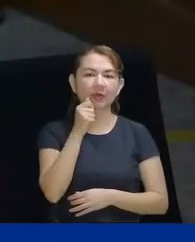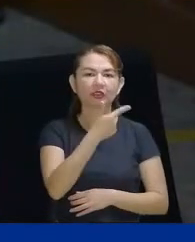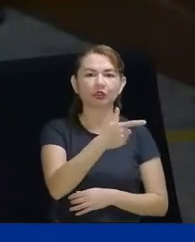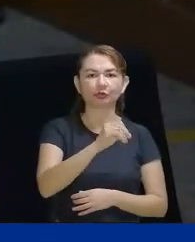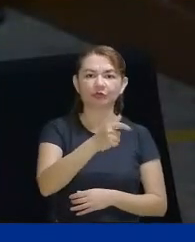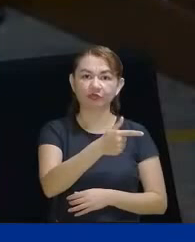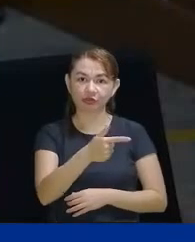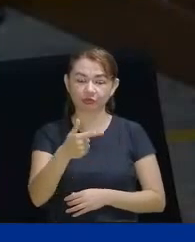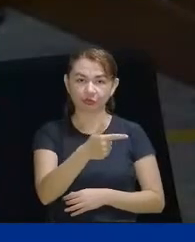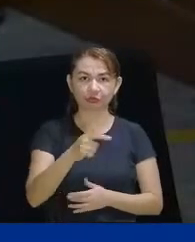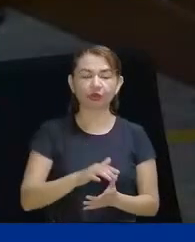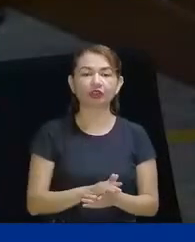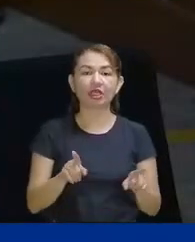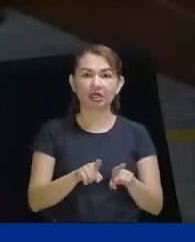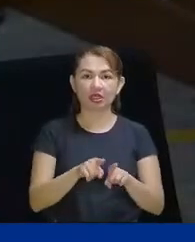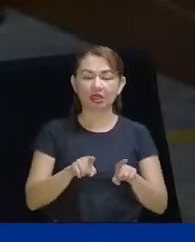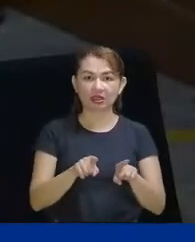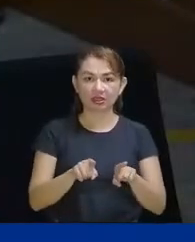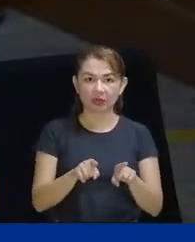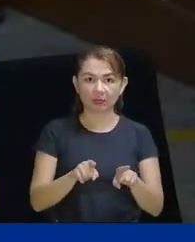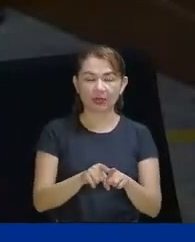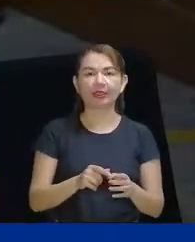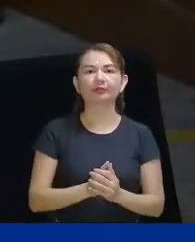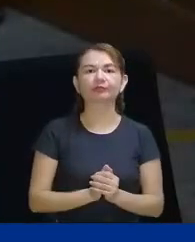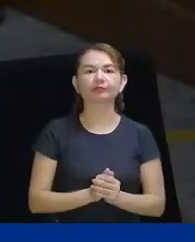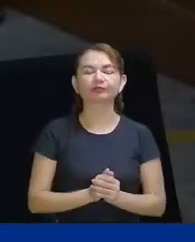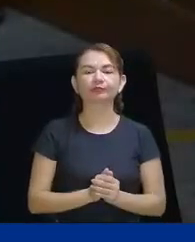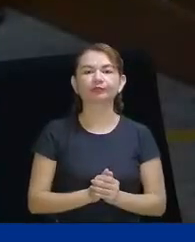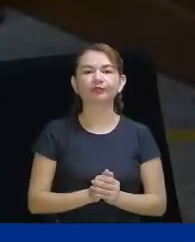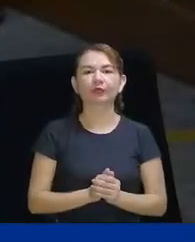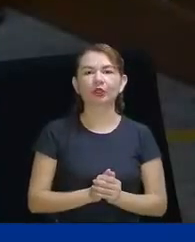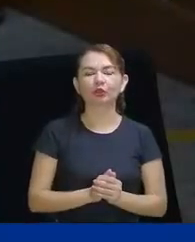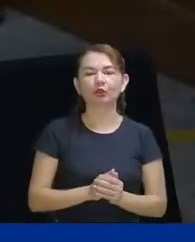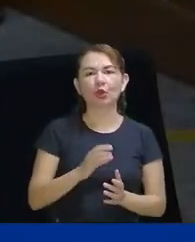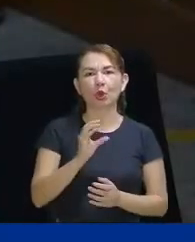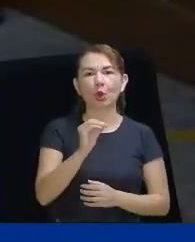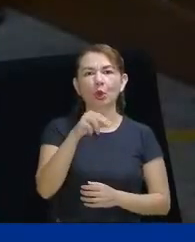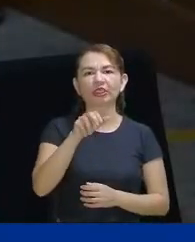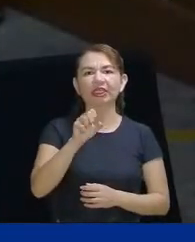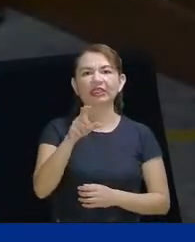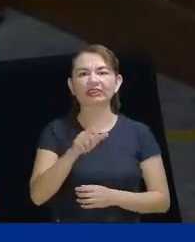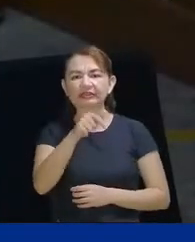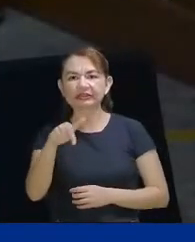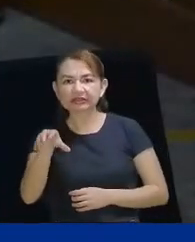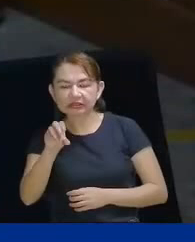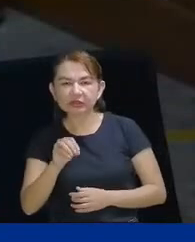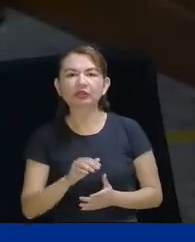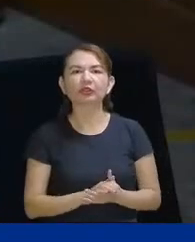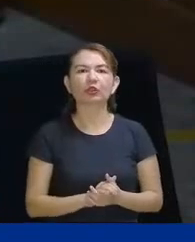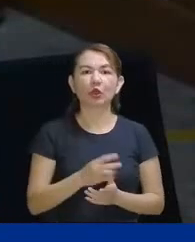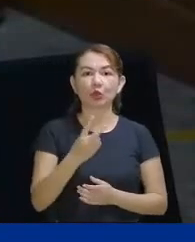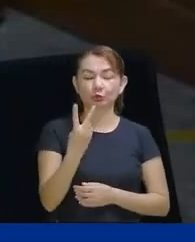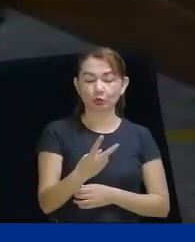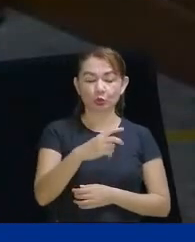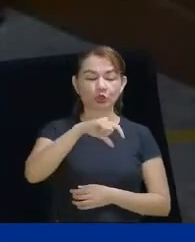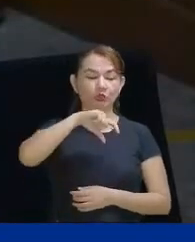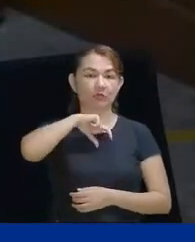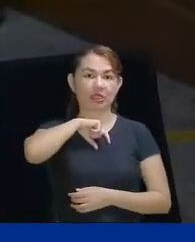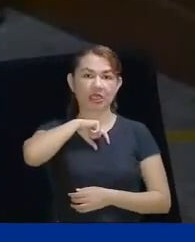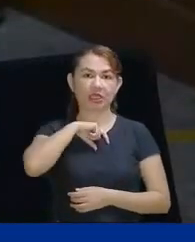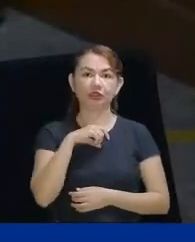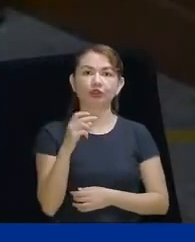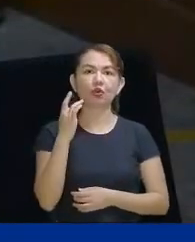2022. Competiu ainda no Conexão Paralímpica, quando conquistou 2 medalhas de ouro e no